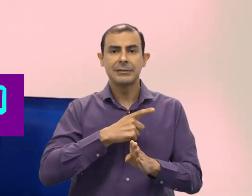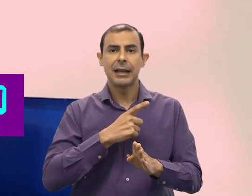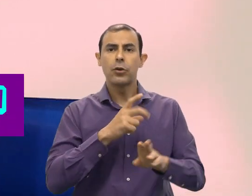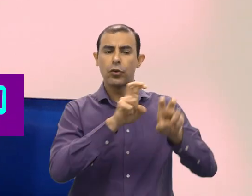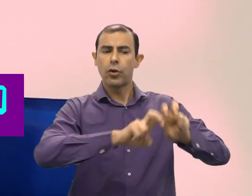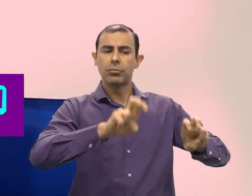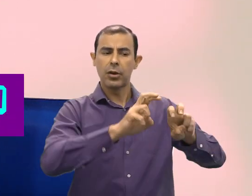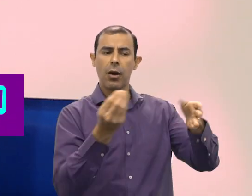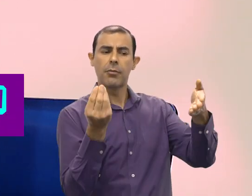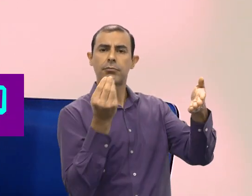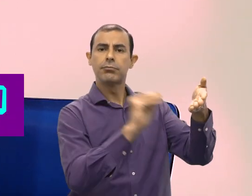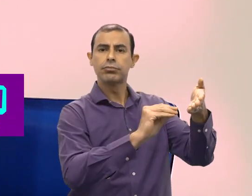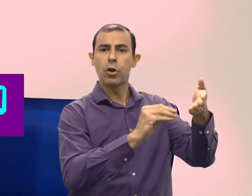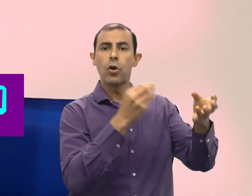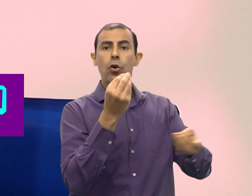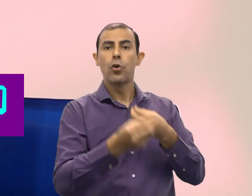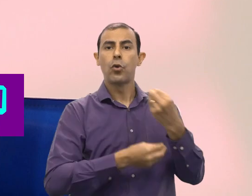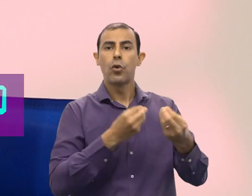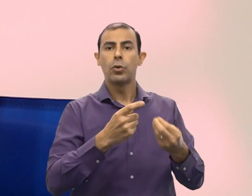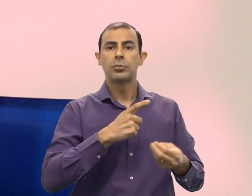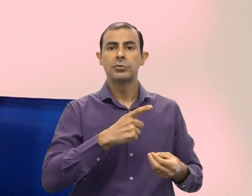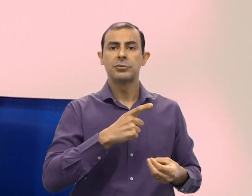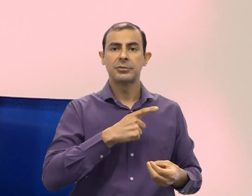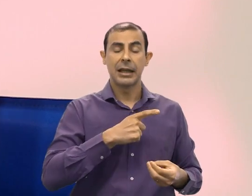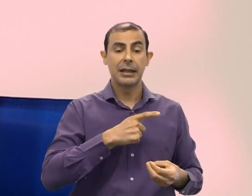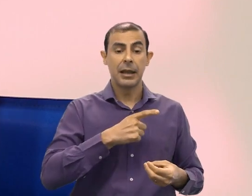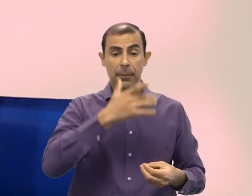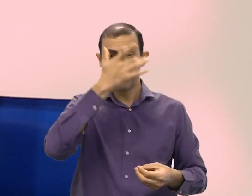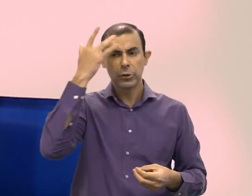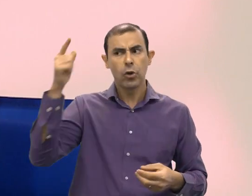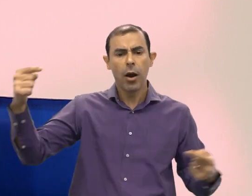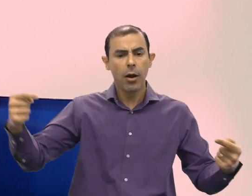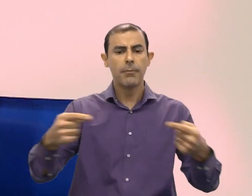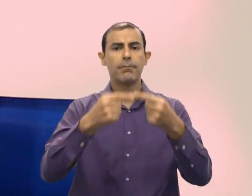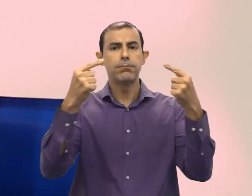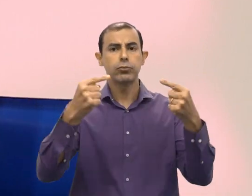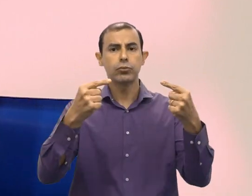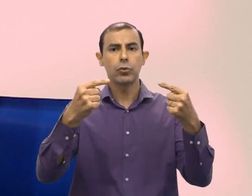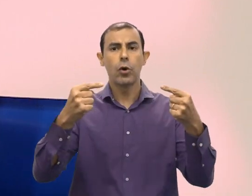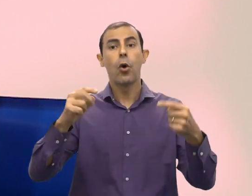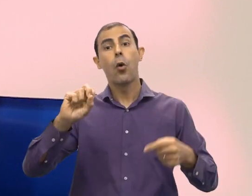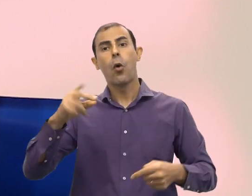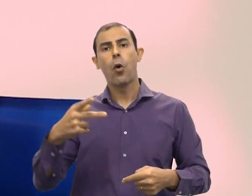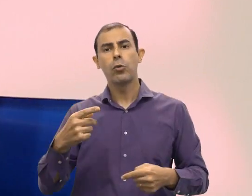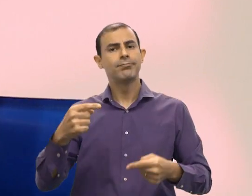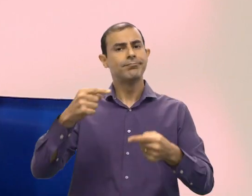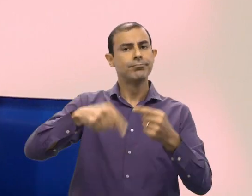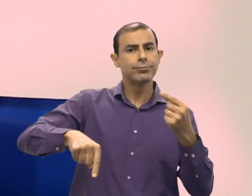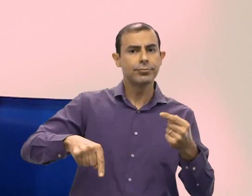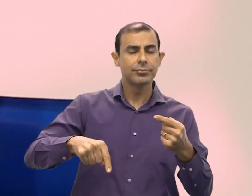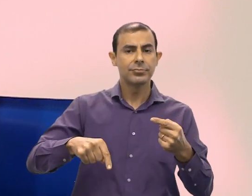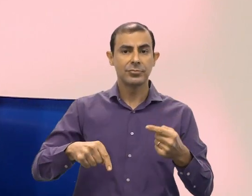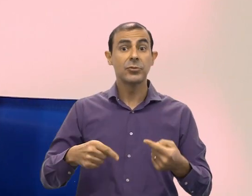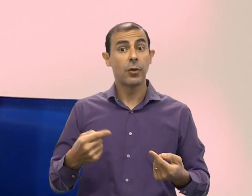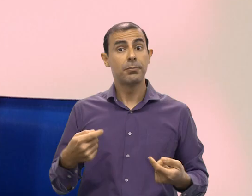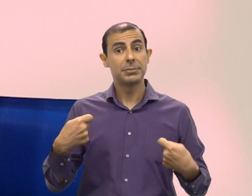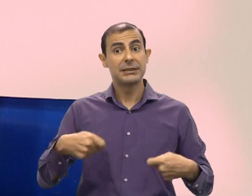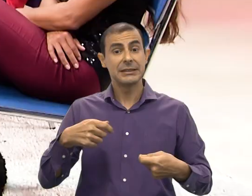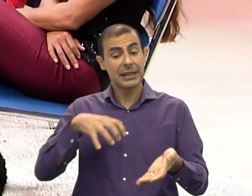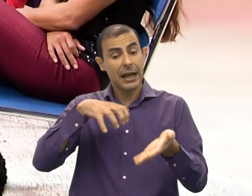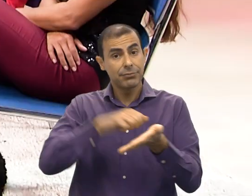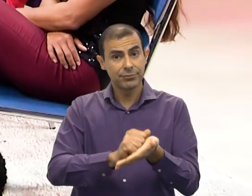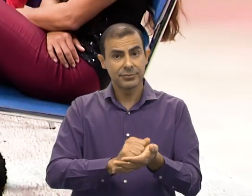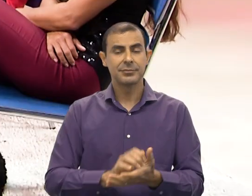Banco de Dados Nacional para comparar com o dos pacientes e saber se há uma compatibilidade ou não. Um fator